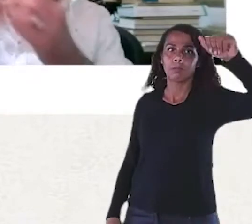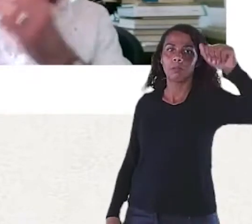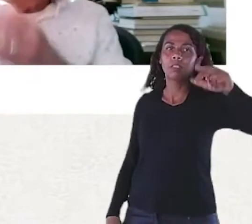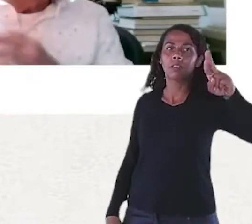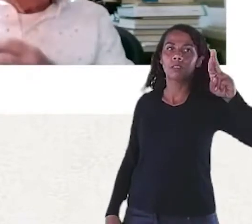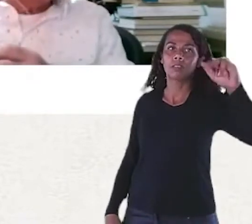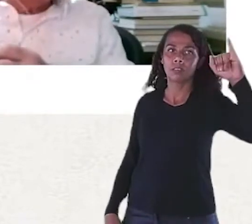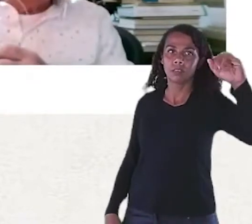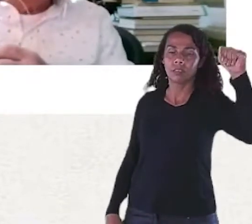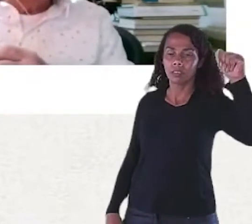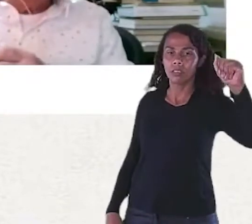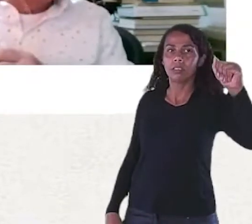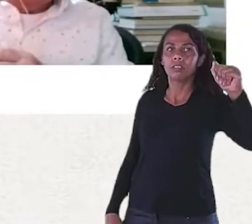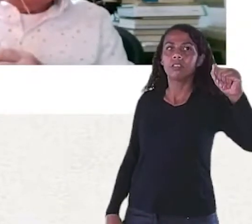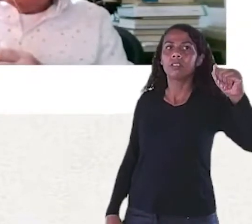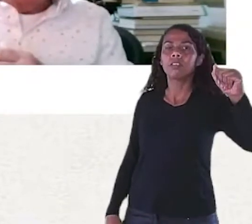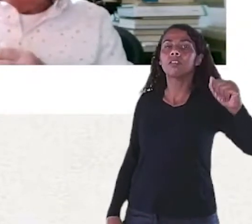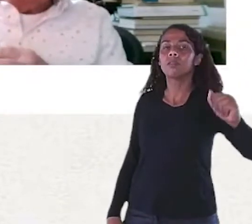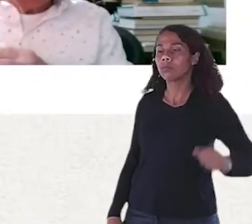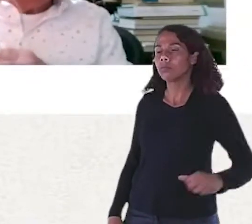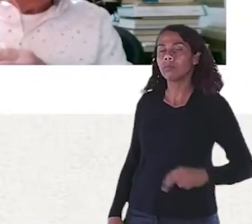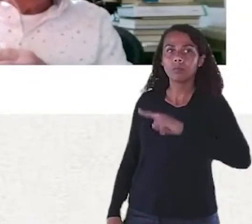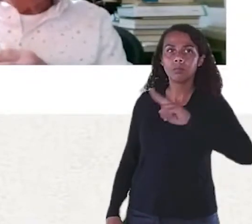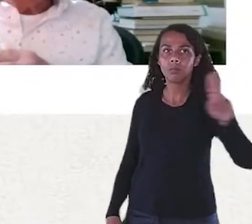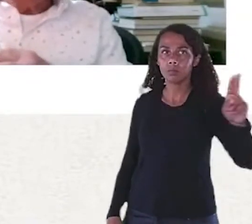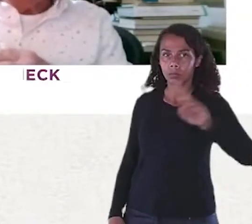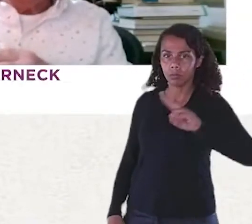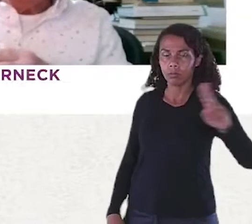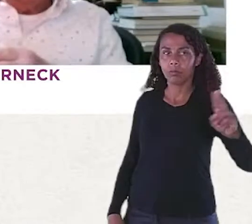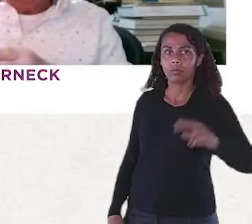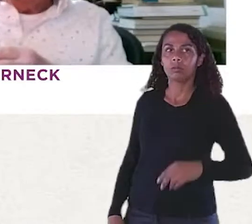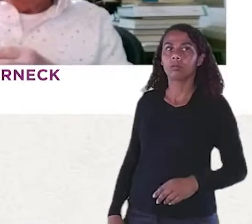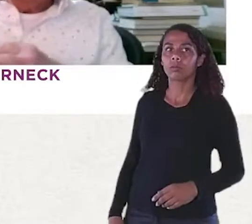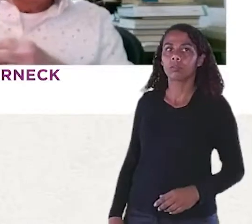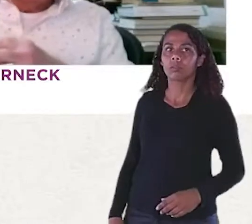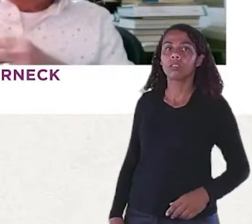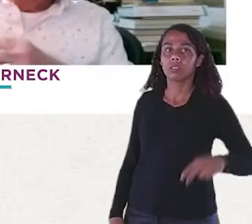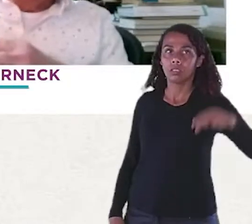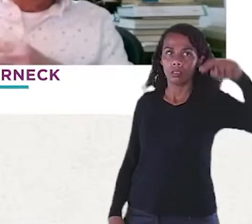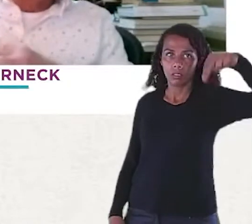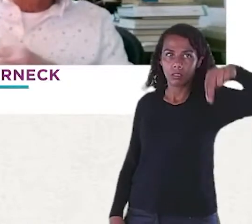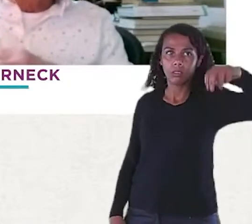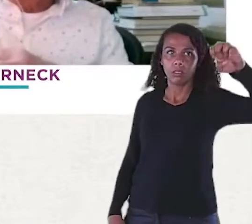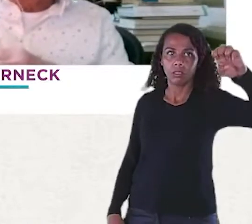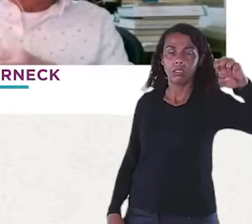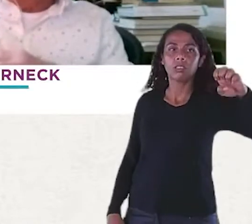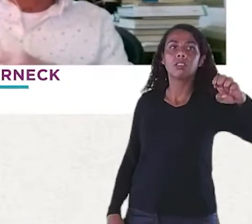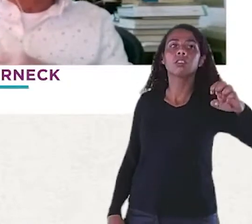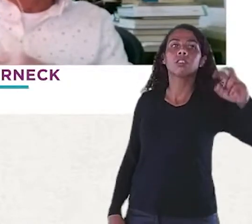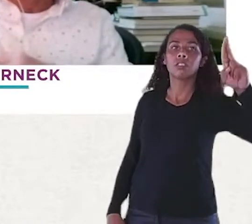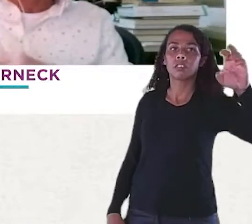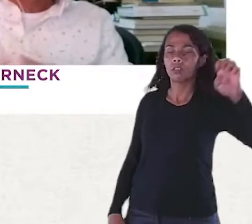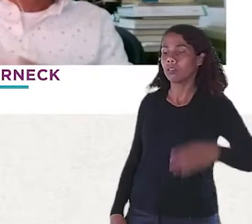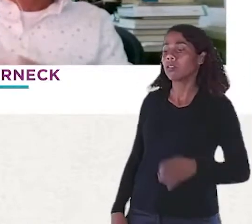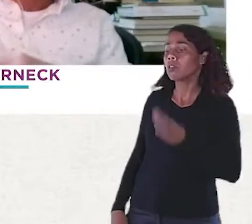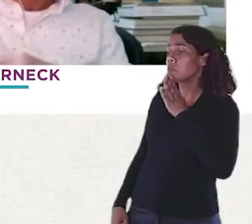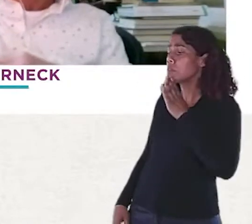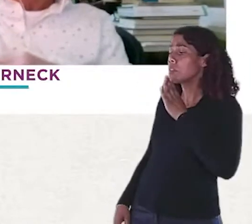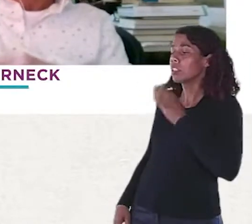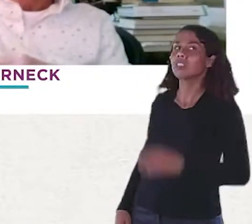título não é besta, o título já está aqui. Nelly Santos Rosa, você conhece a Nelly Rosa? Tá